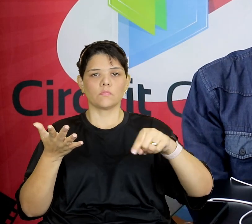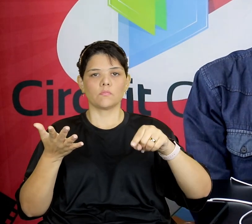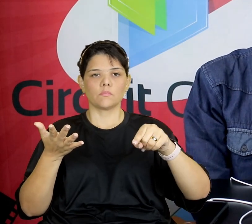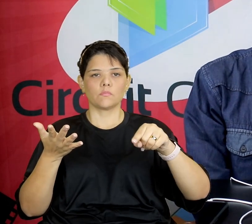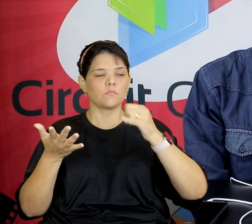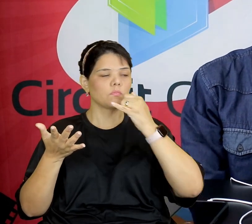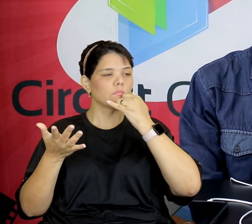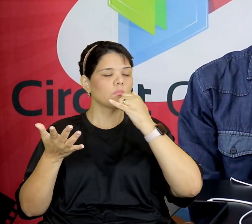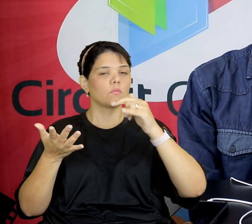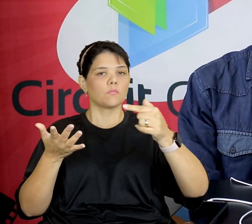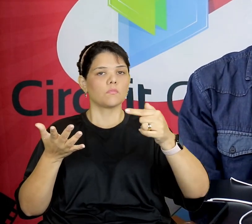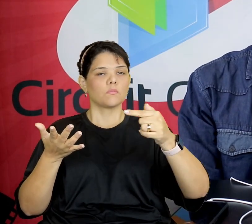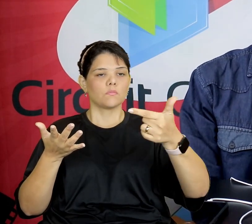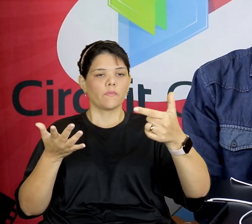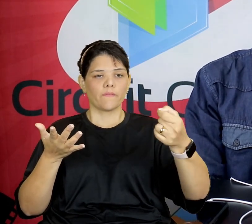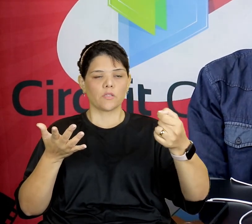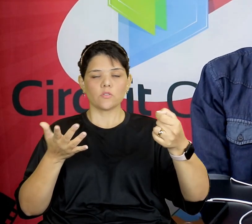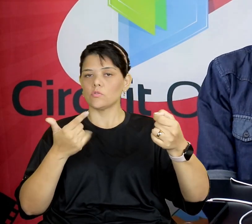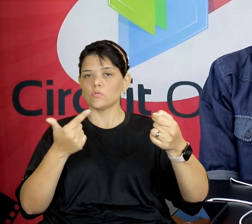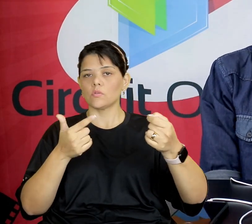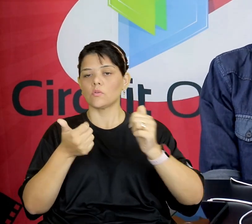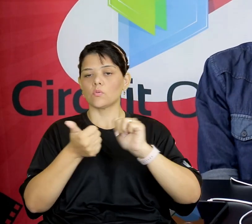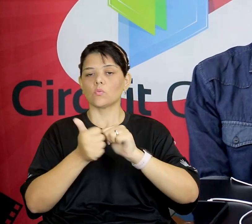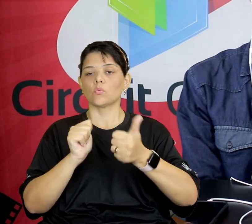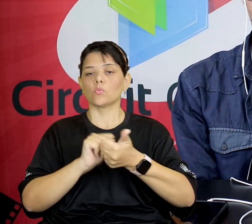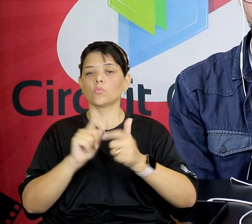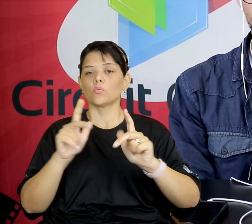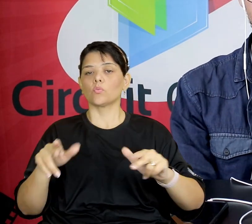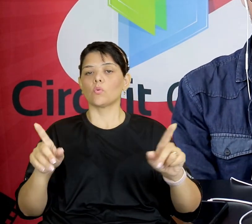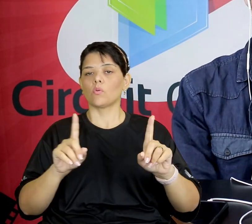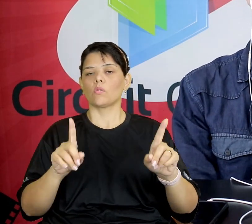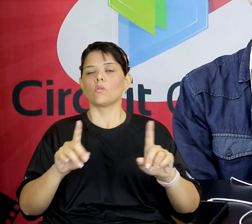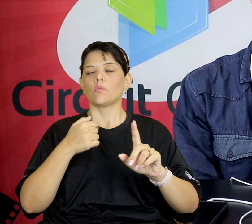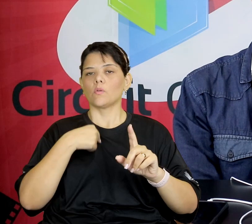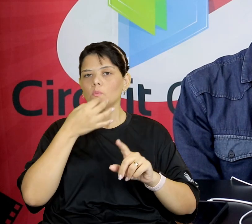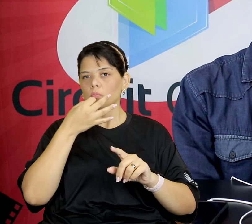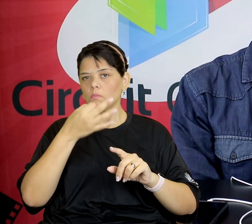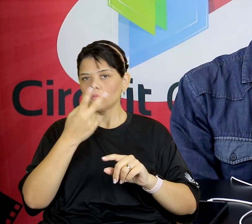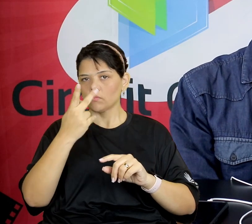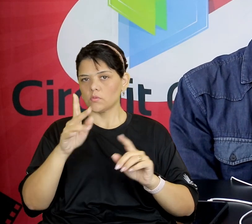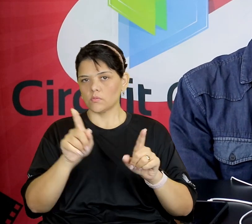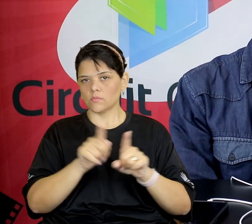Então, eu sugiro você sempre trabalhar no formato do seu arquivo, beleza?